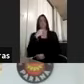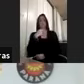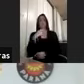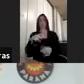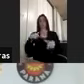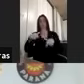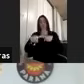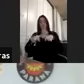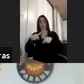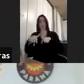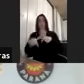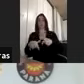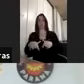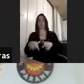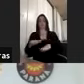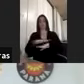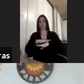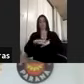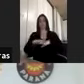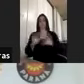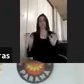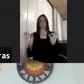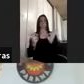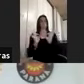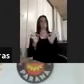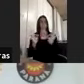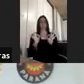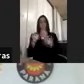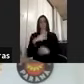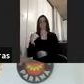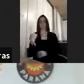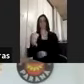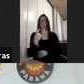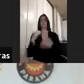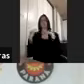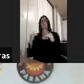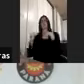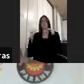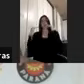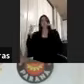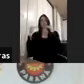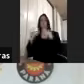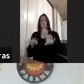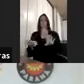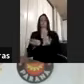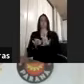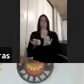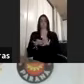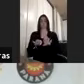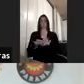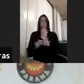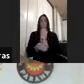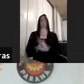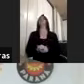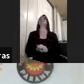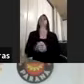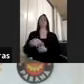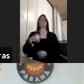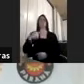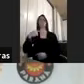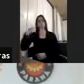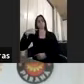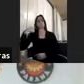chão de fábrica, nem na voz, né, de nós aqui, né, do sindicato, dos sindicalistas. Está na voz de um deputado